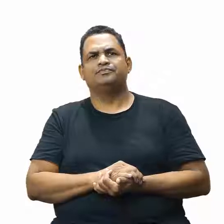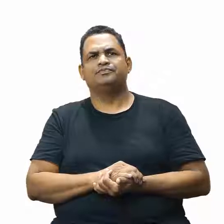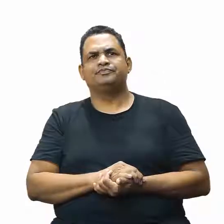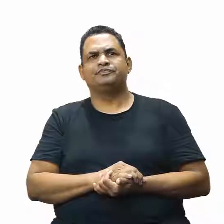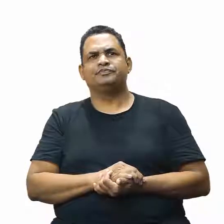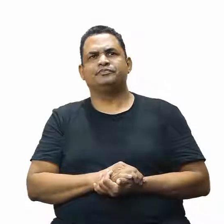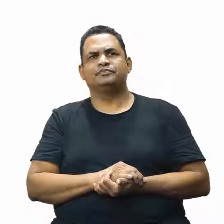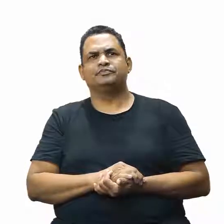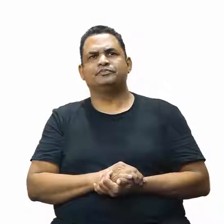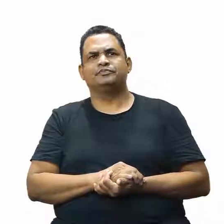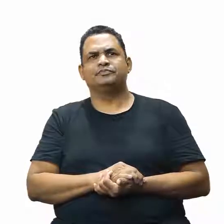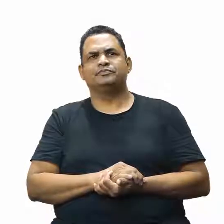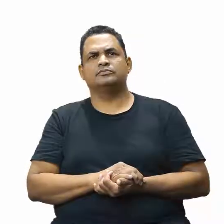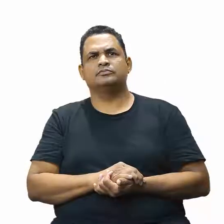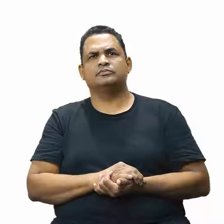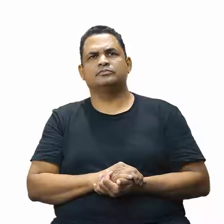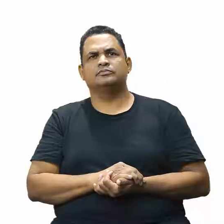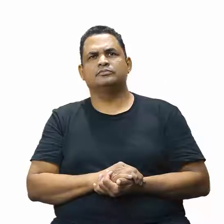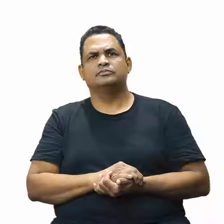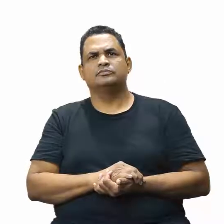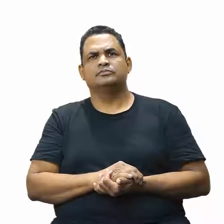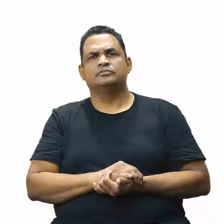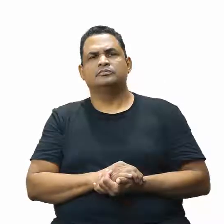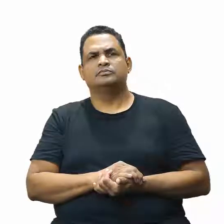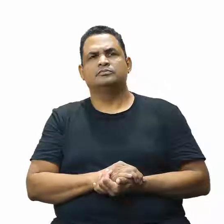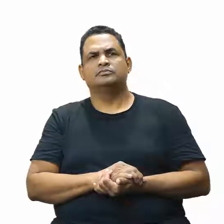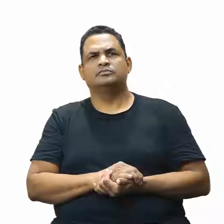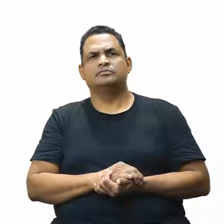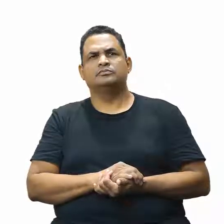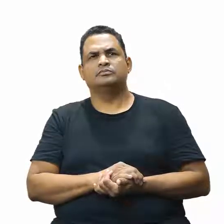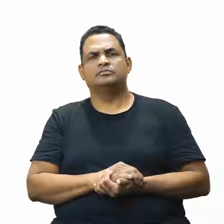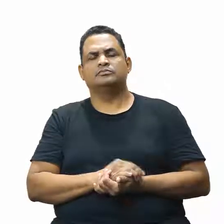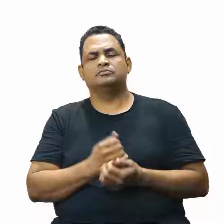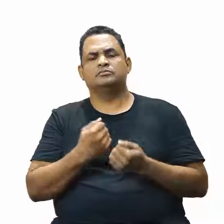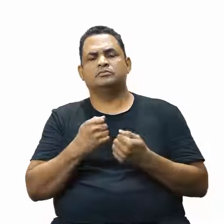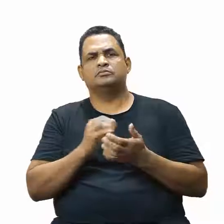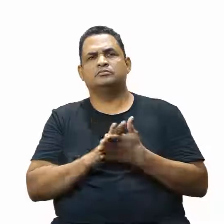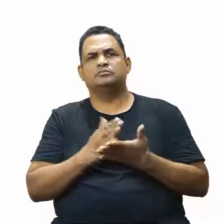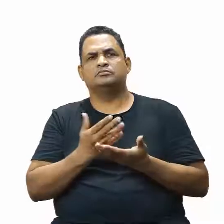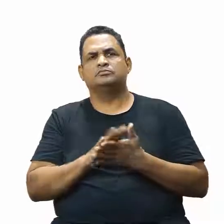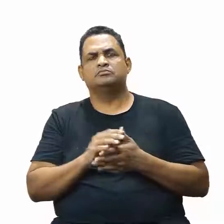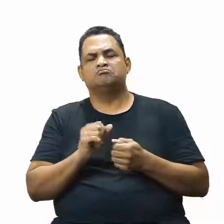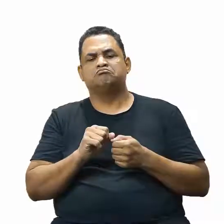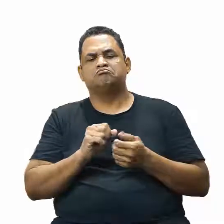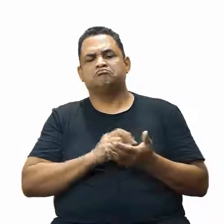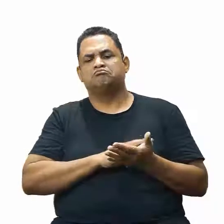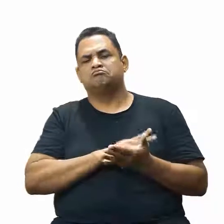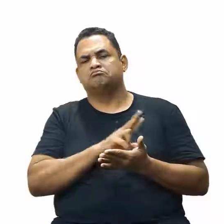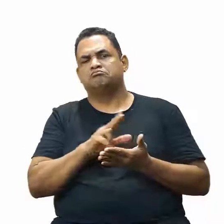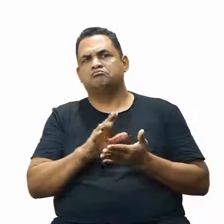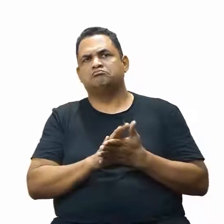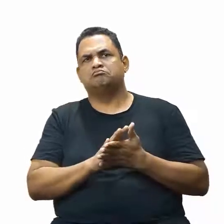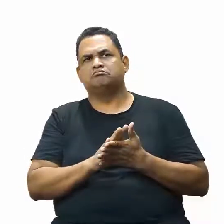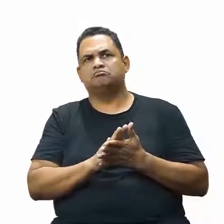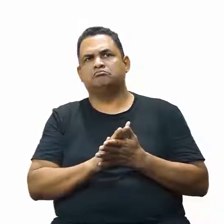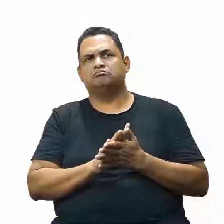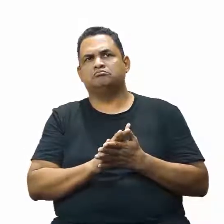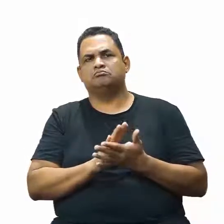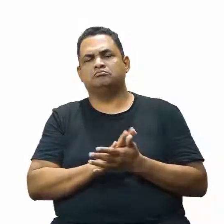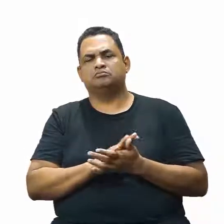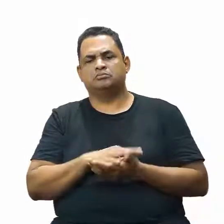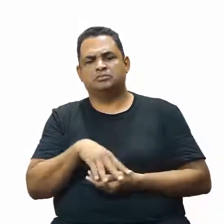Método de controle. Vamos lá. Esses métodos de controle podem ser feitos de várias maneiras. Em